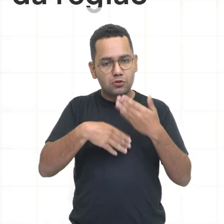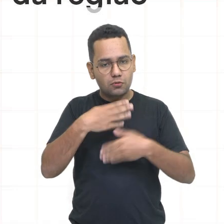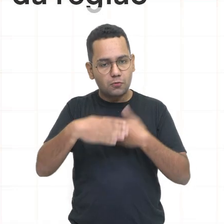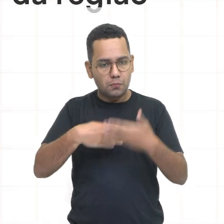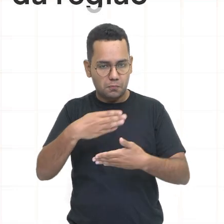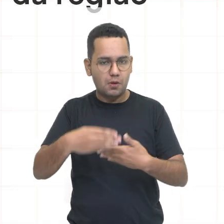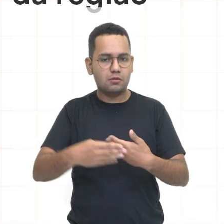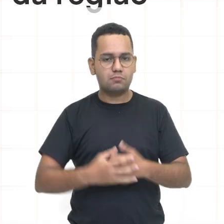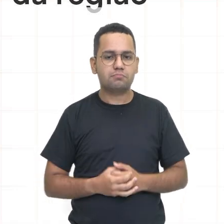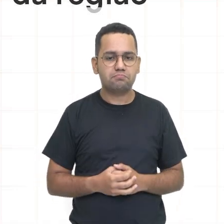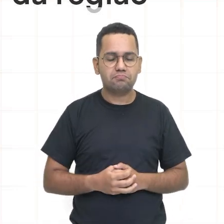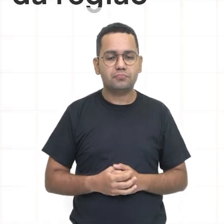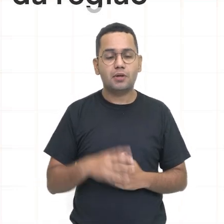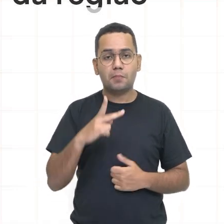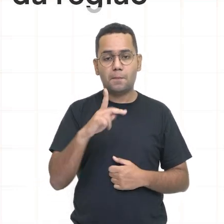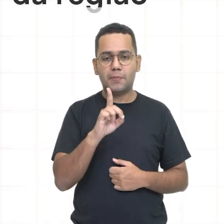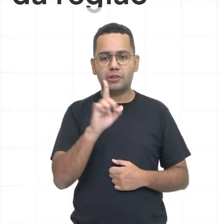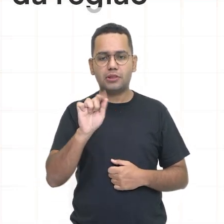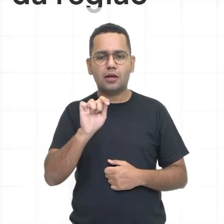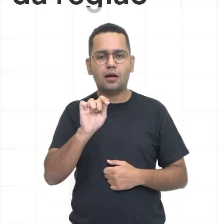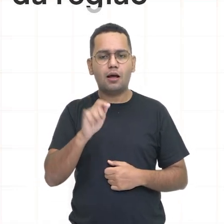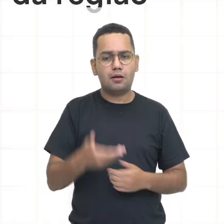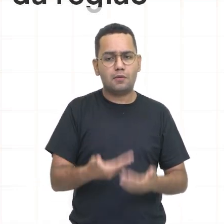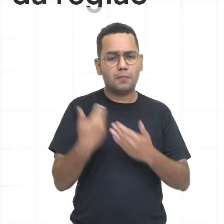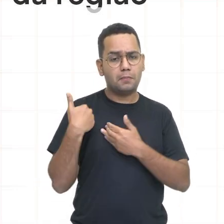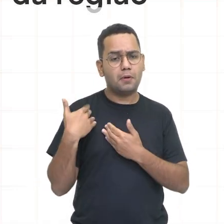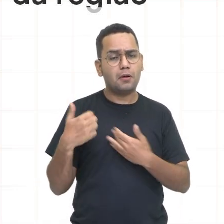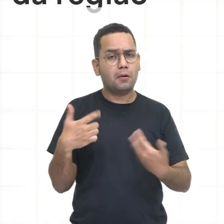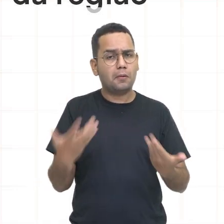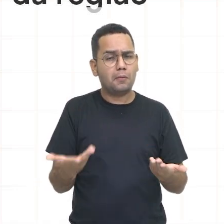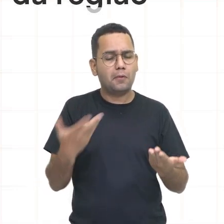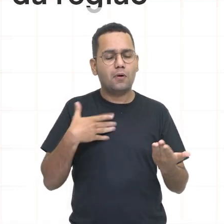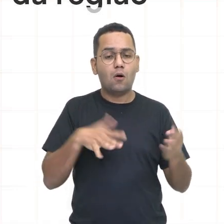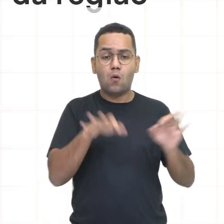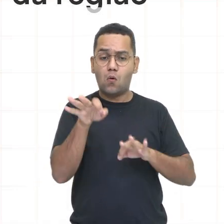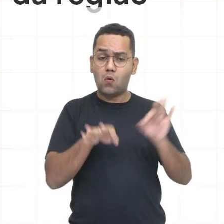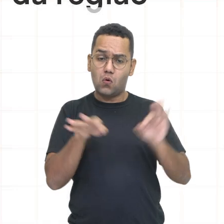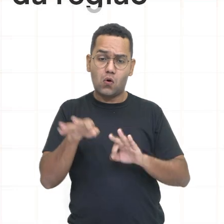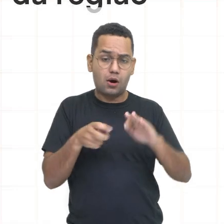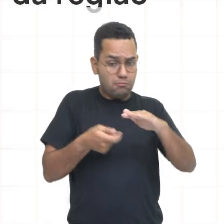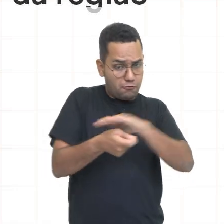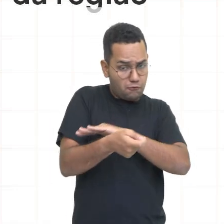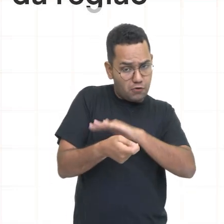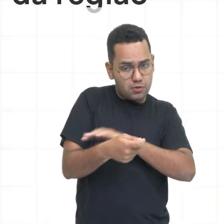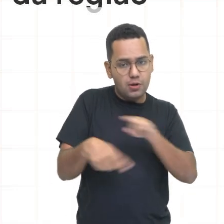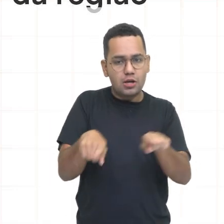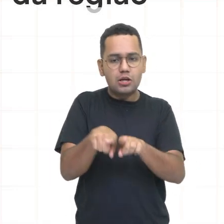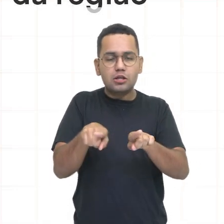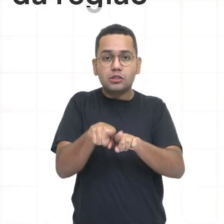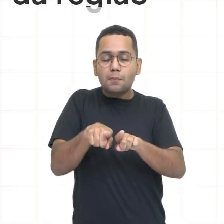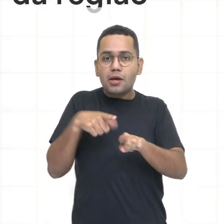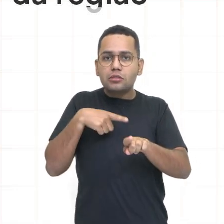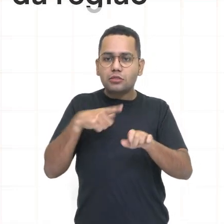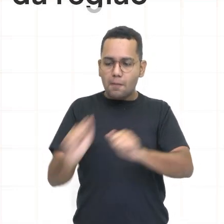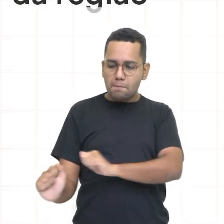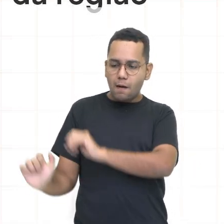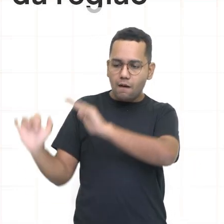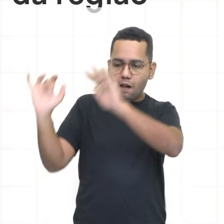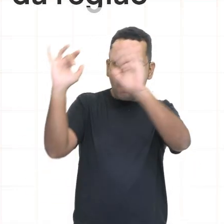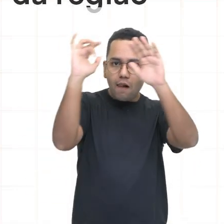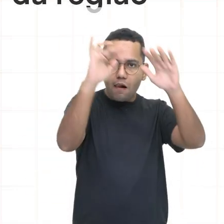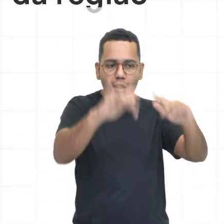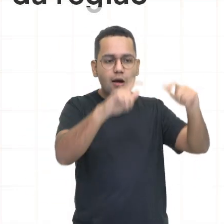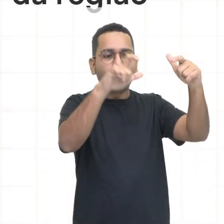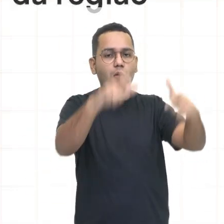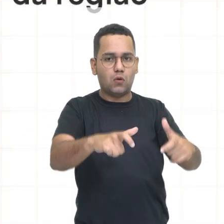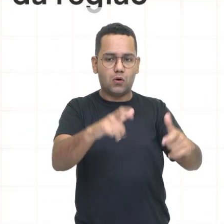de Desenvolvimento. O PDA tinha como objetivo planejar os investimentos e promover a colonização da